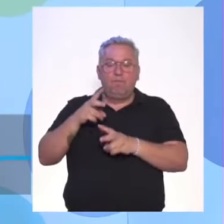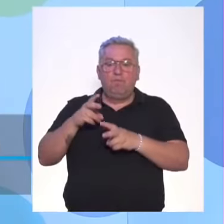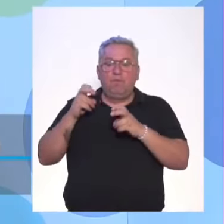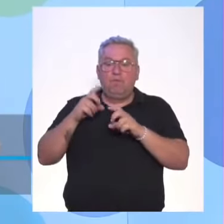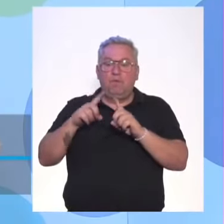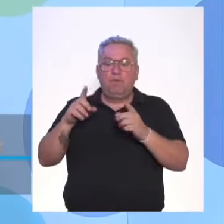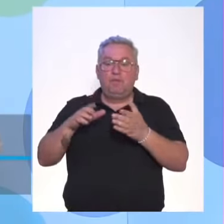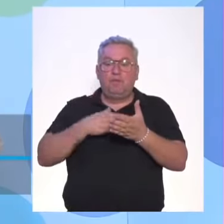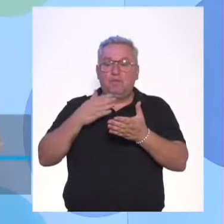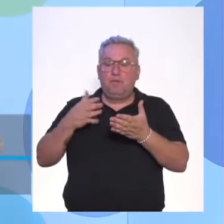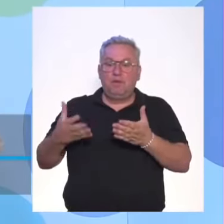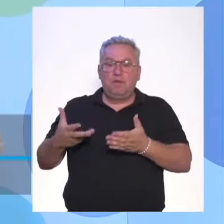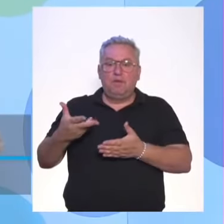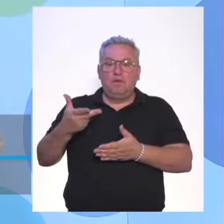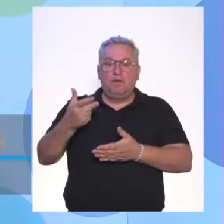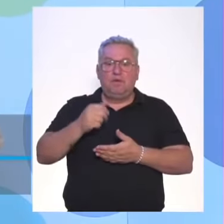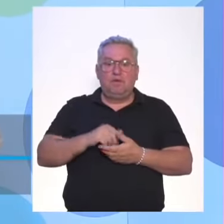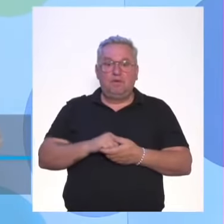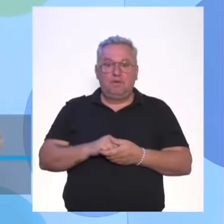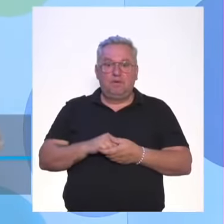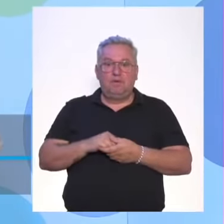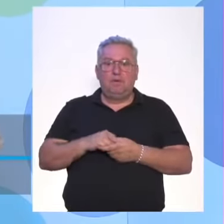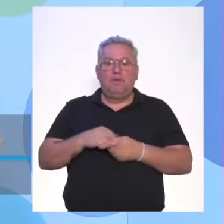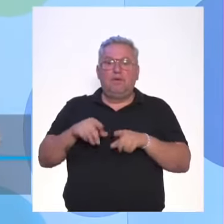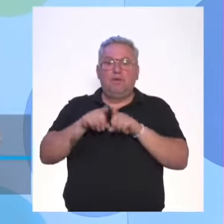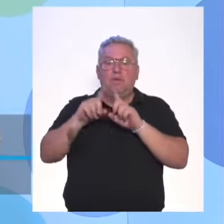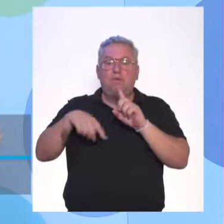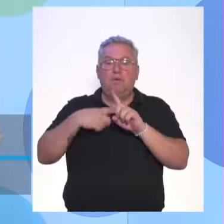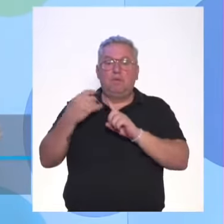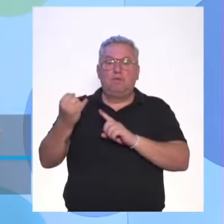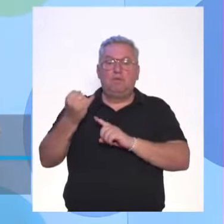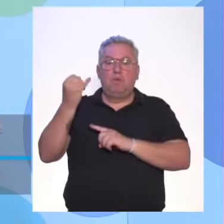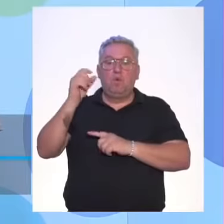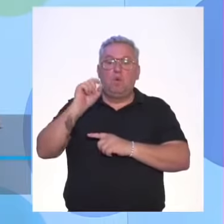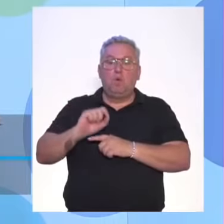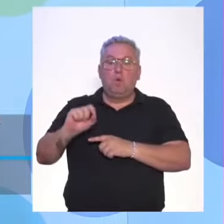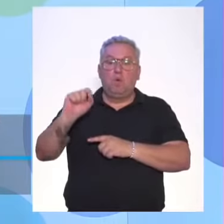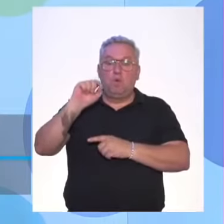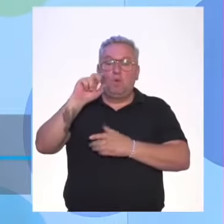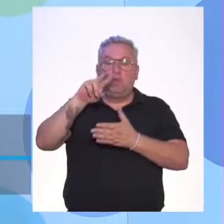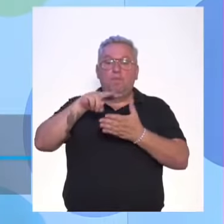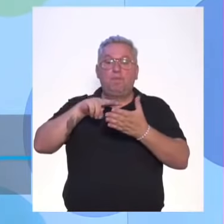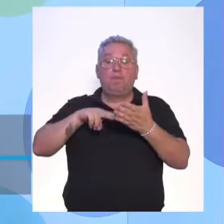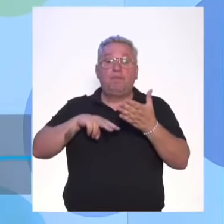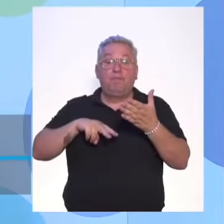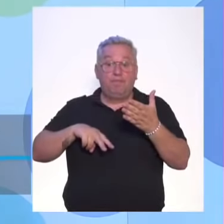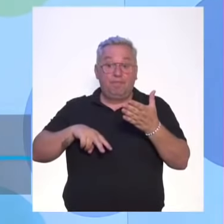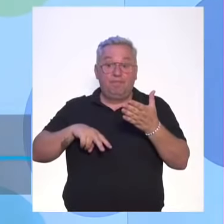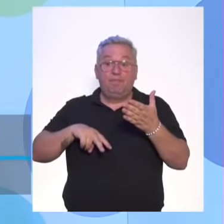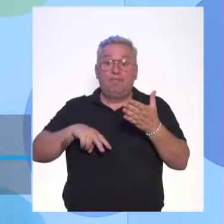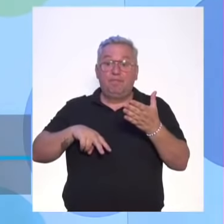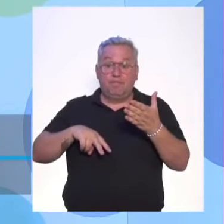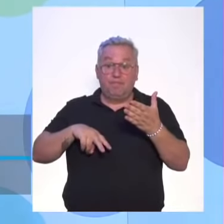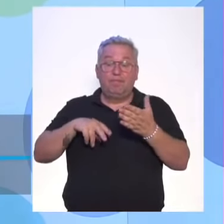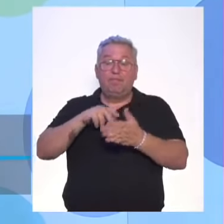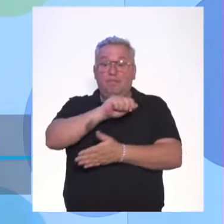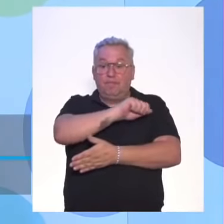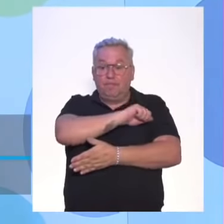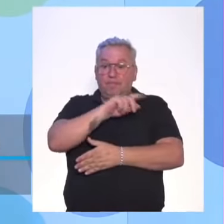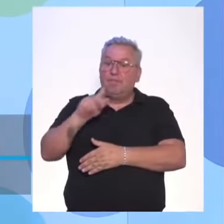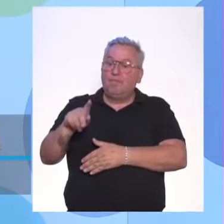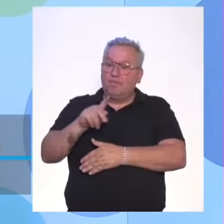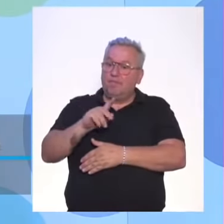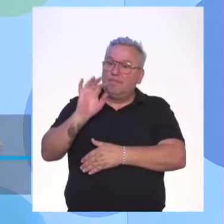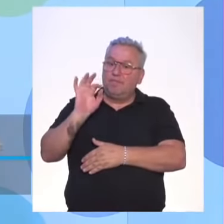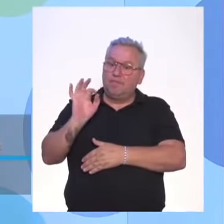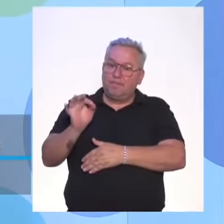por isso que eu sou o Henrique cima né filho e aí a gente ainda pro Elaine aqui a leitura dos alunos e dos professores